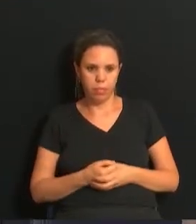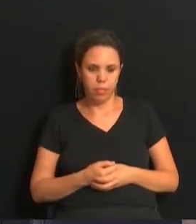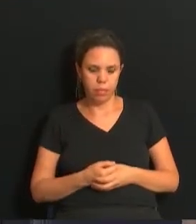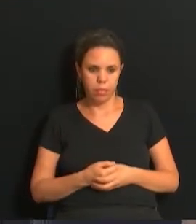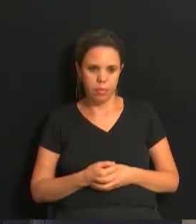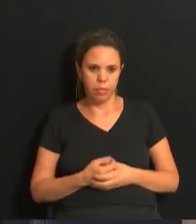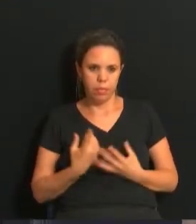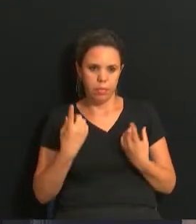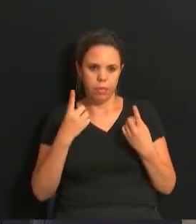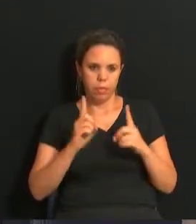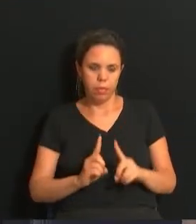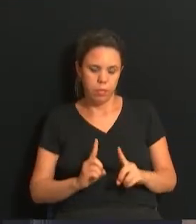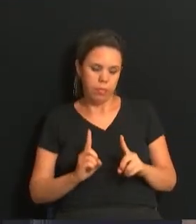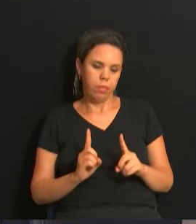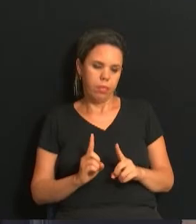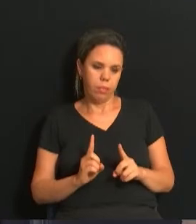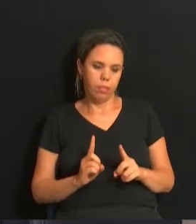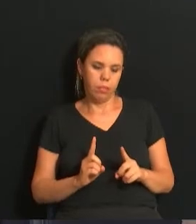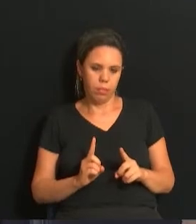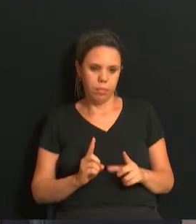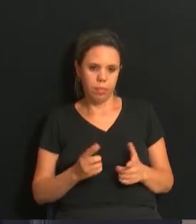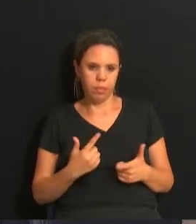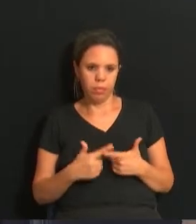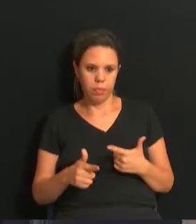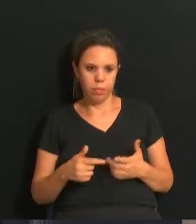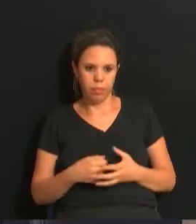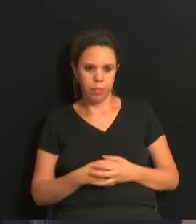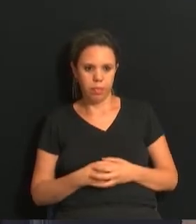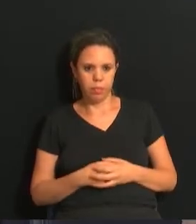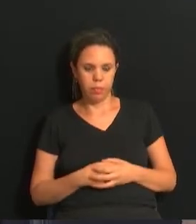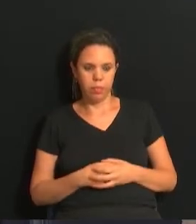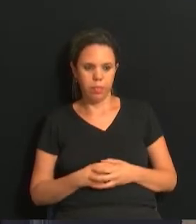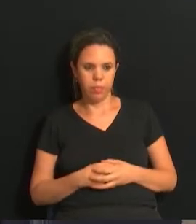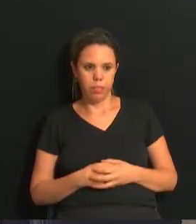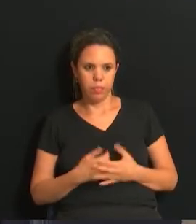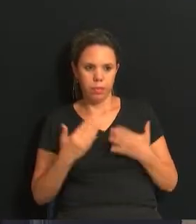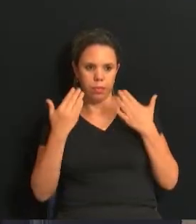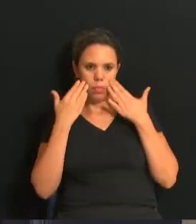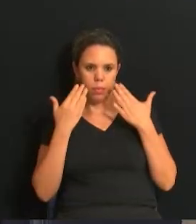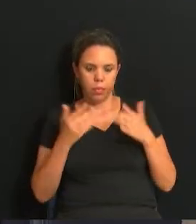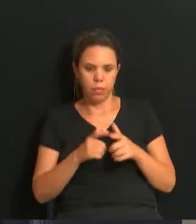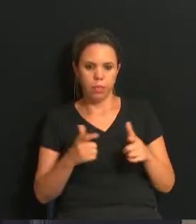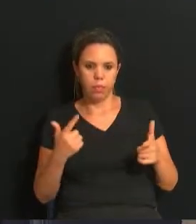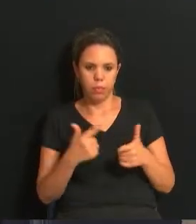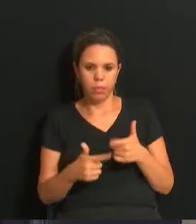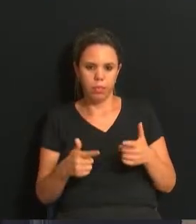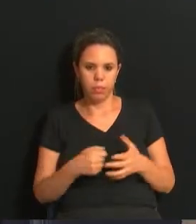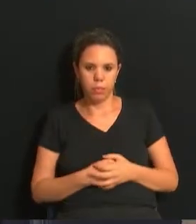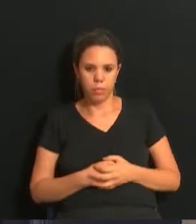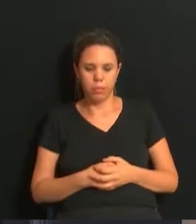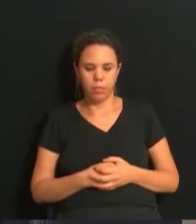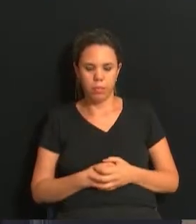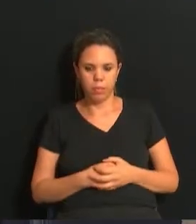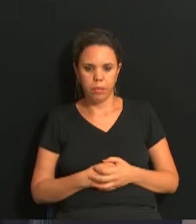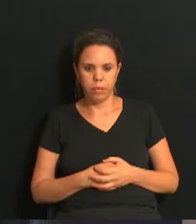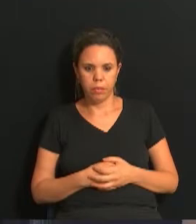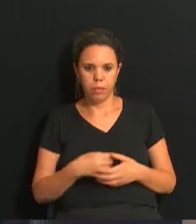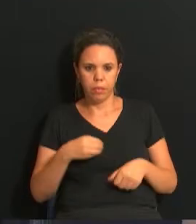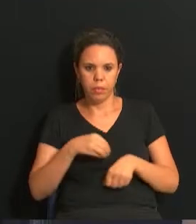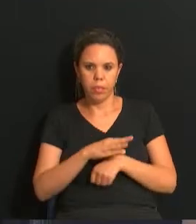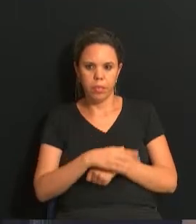ela acaba sendo um fator aí que a coloca numa situação de maior vulnerabilidade ainda, trazendo a